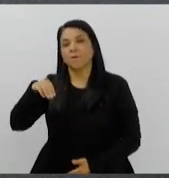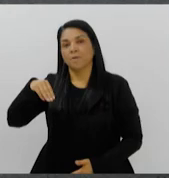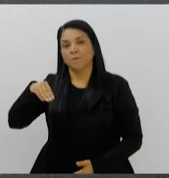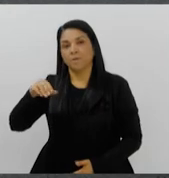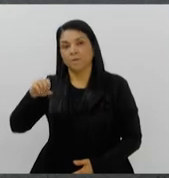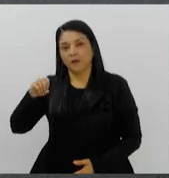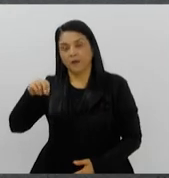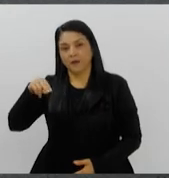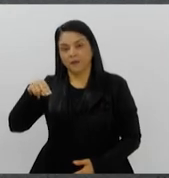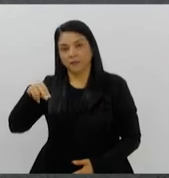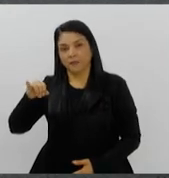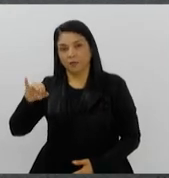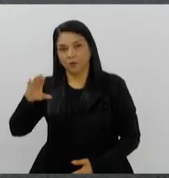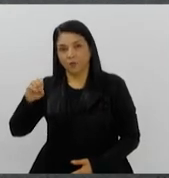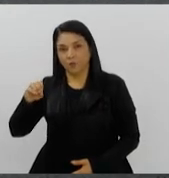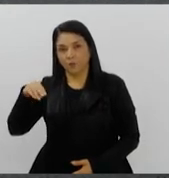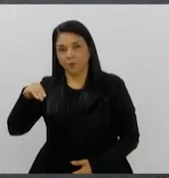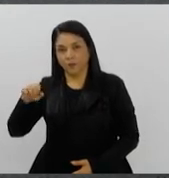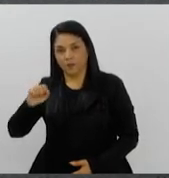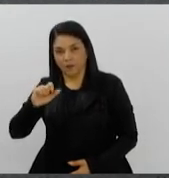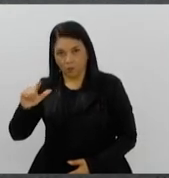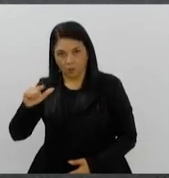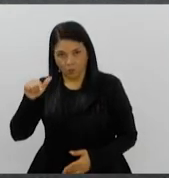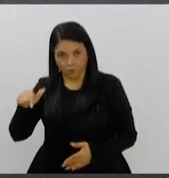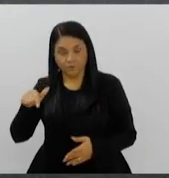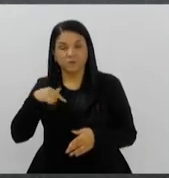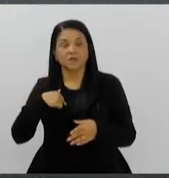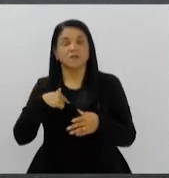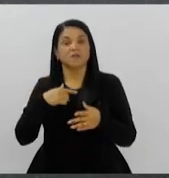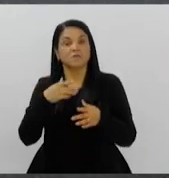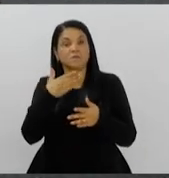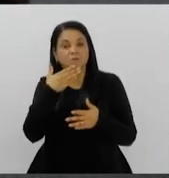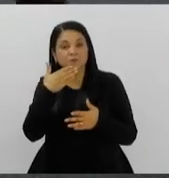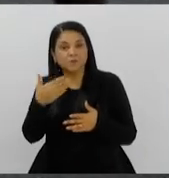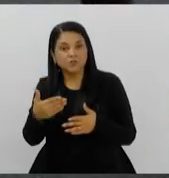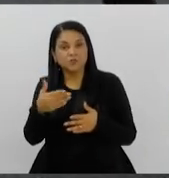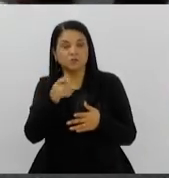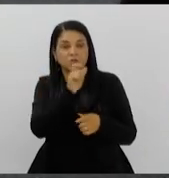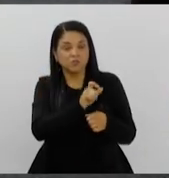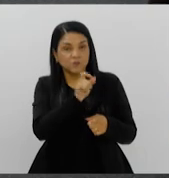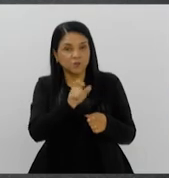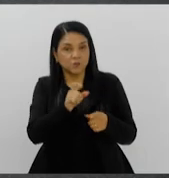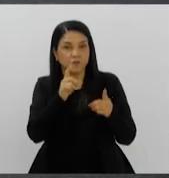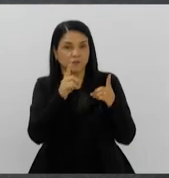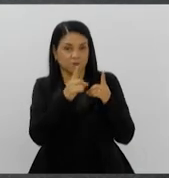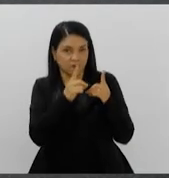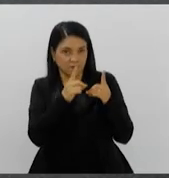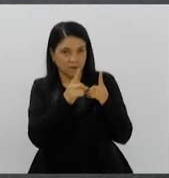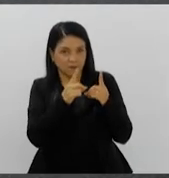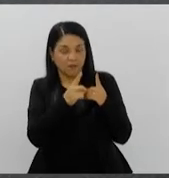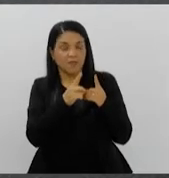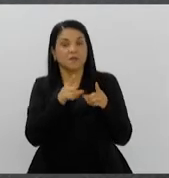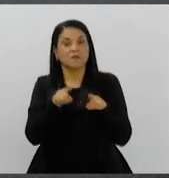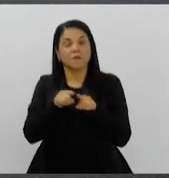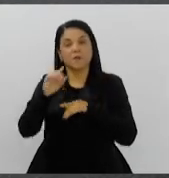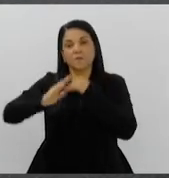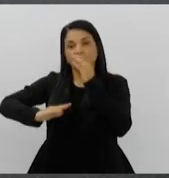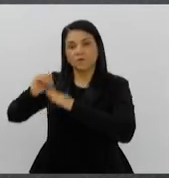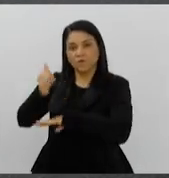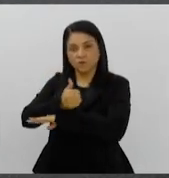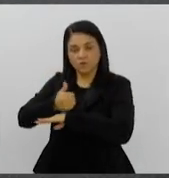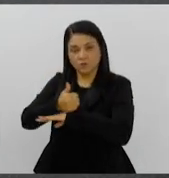Porém, é uma demanda tanto dos pacientes quanto dos profissionais de saúde que essas comunidades, que